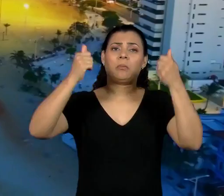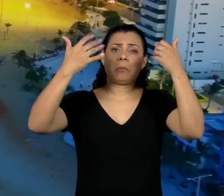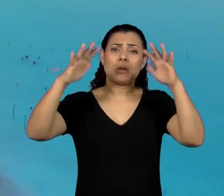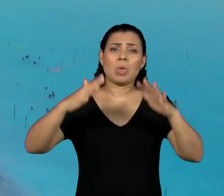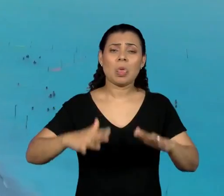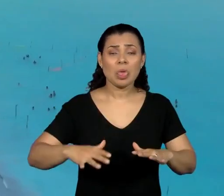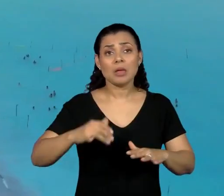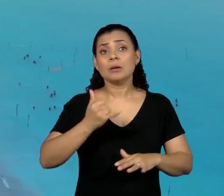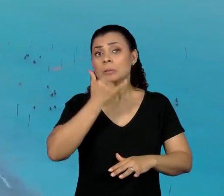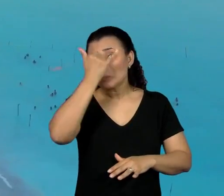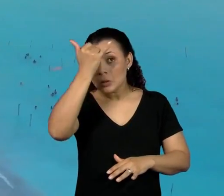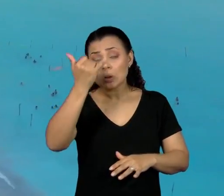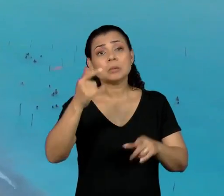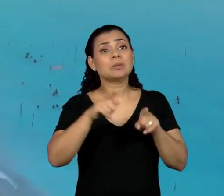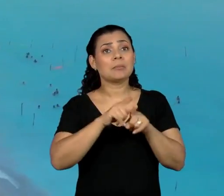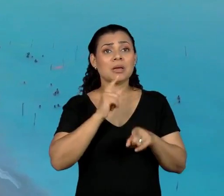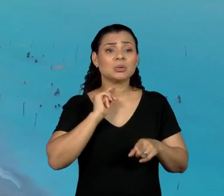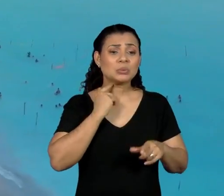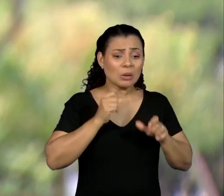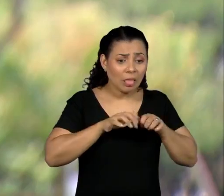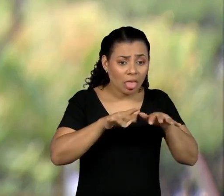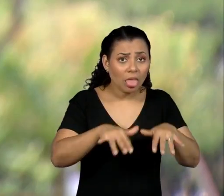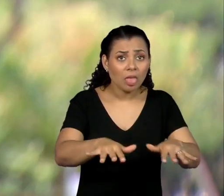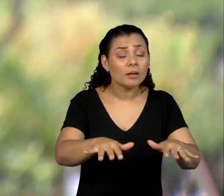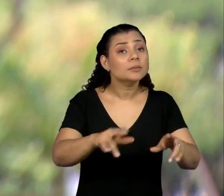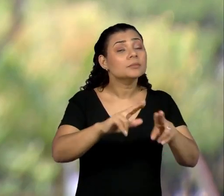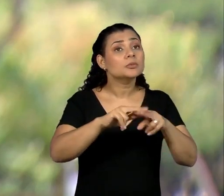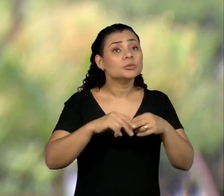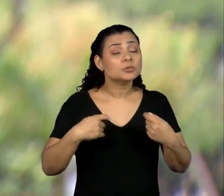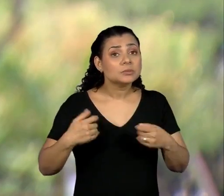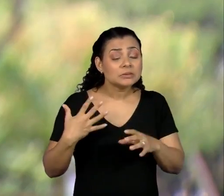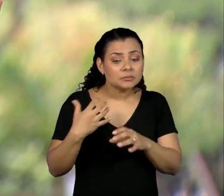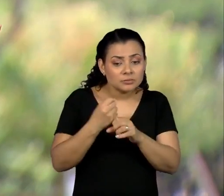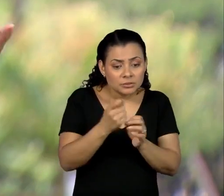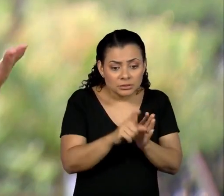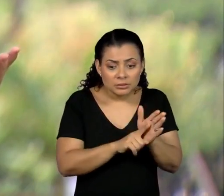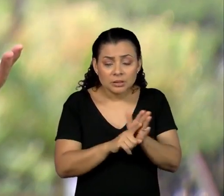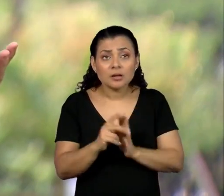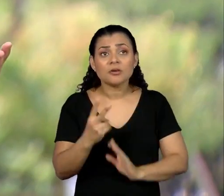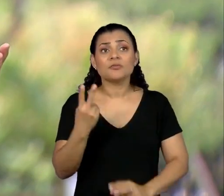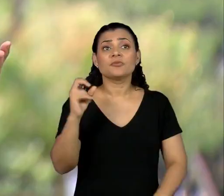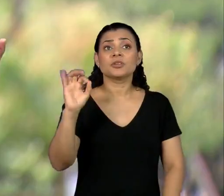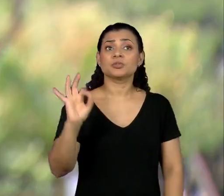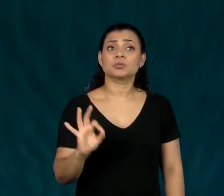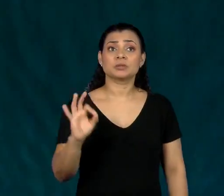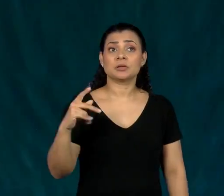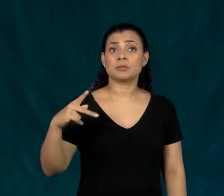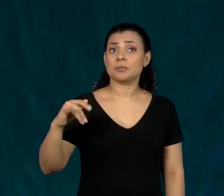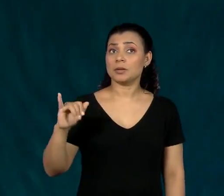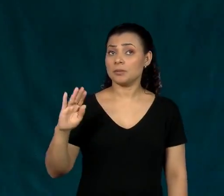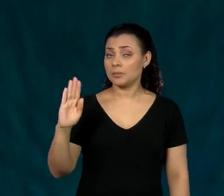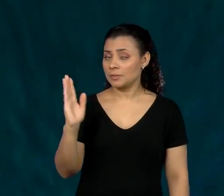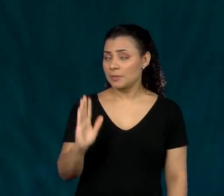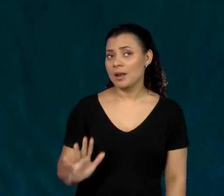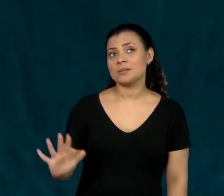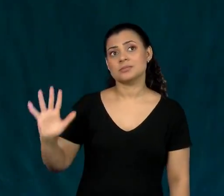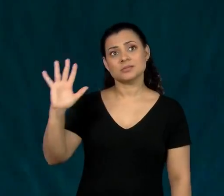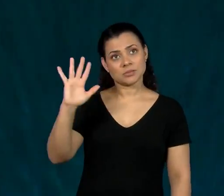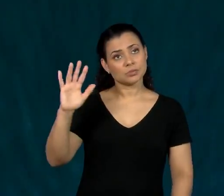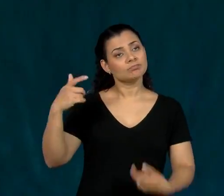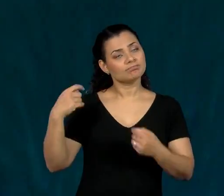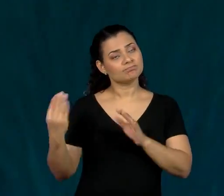zona costeira e marinha. Esses valores ainda não estão contabilizados nesses 20% do PIB nacional.